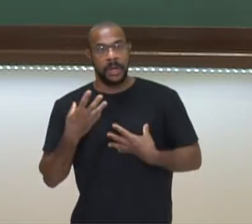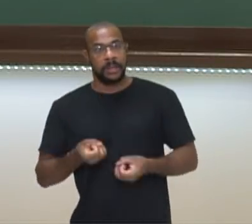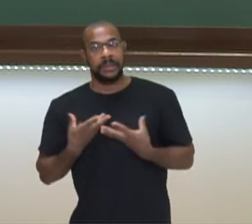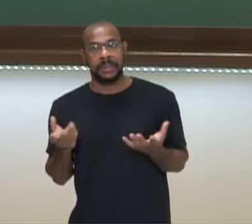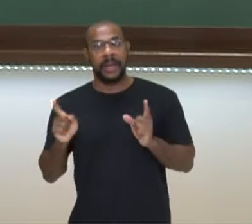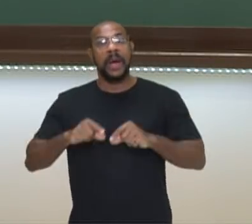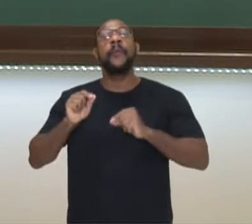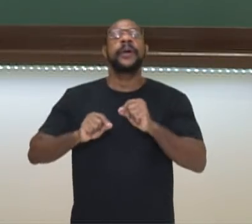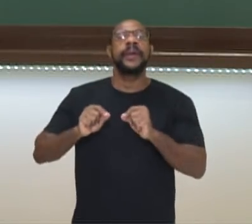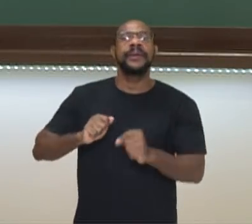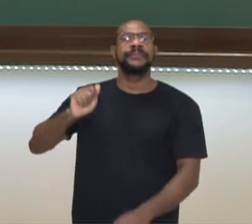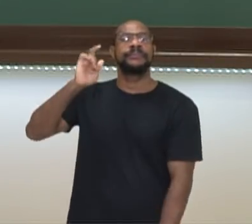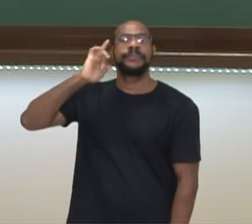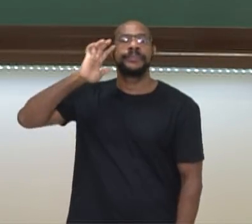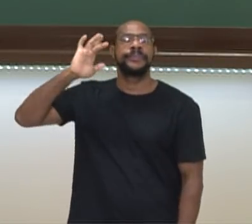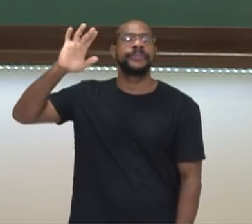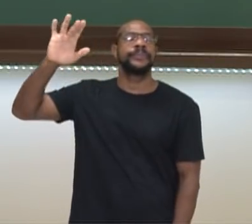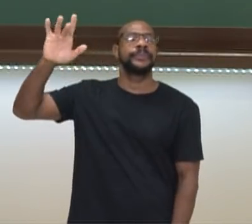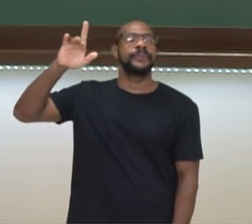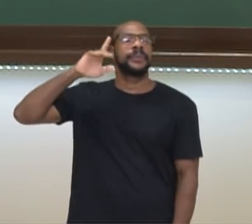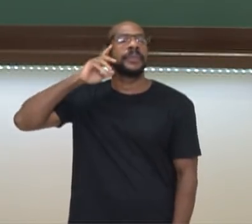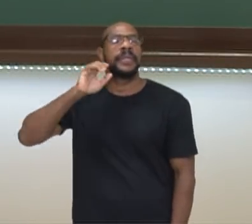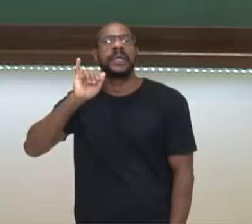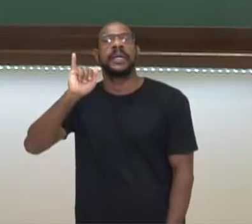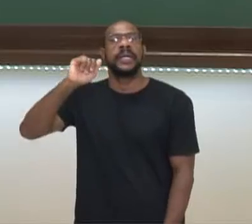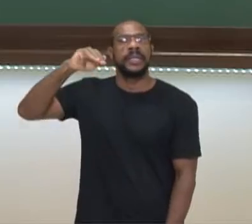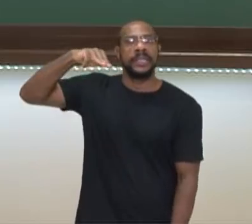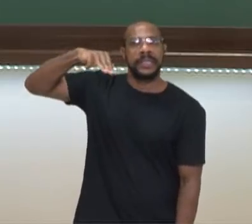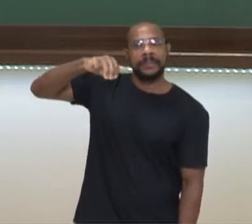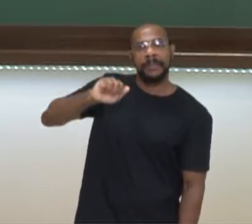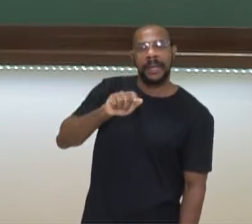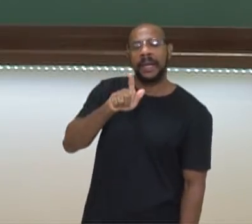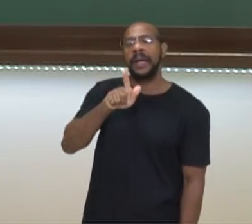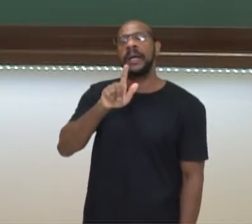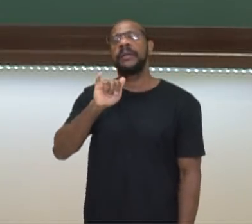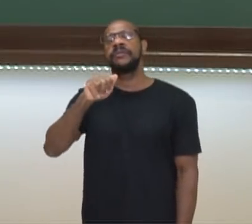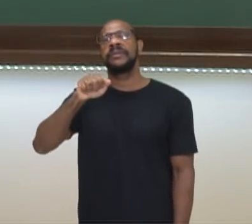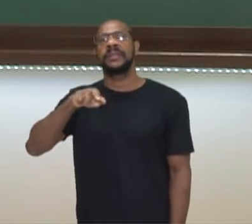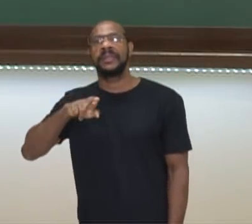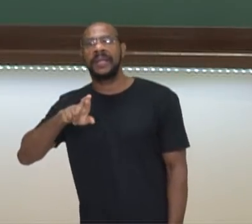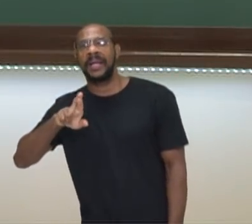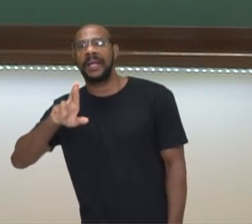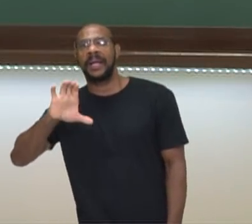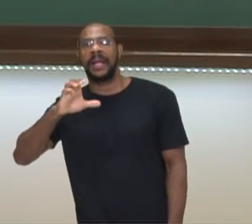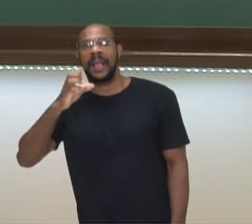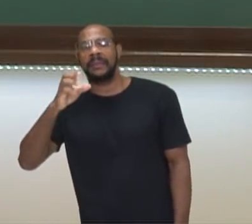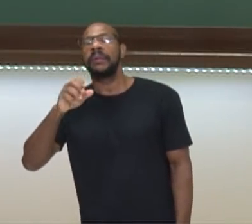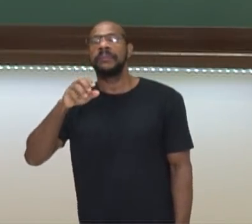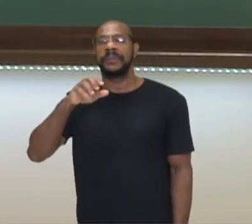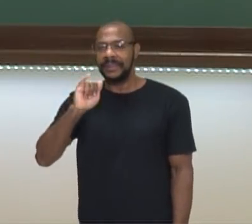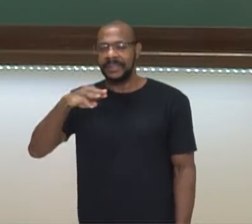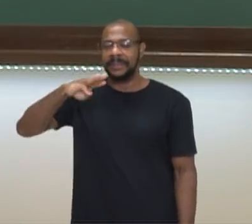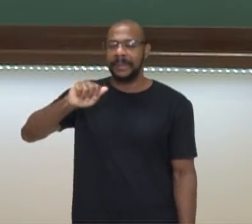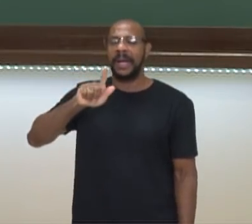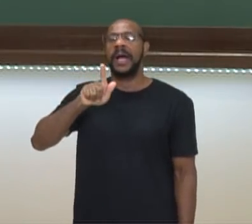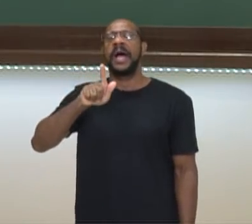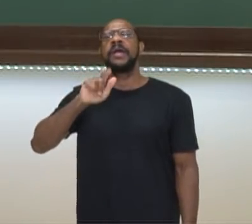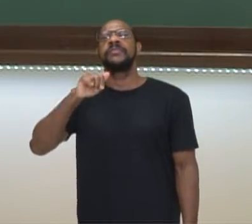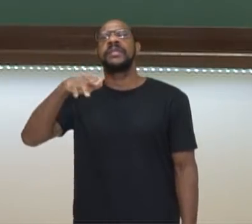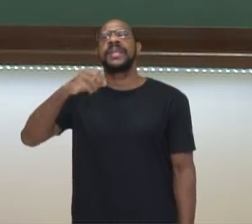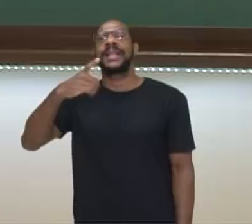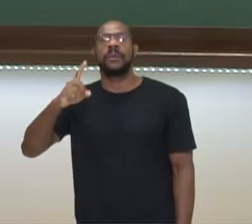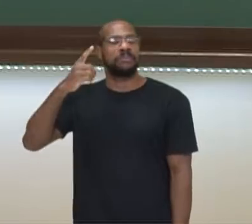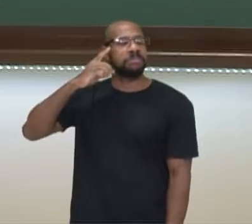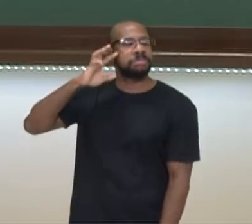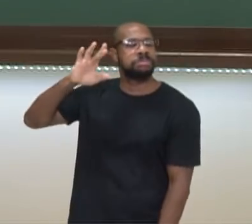pura imaginação. Por mais que ela se baseie em alguns casos, né, a gente sabe, mas eu escrevi um poema sobre o dia que eu fiquei doente